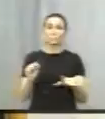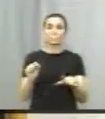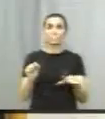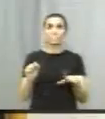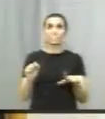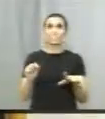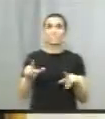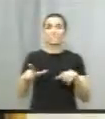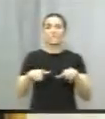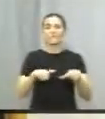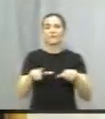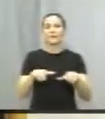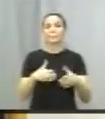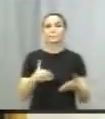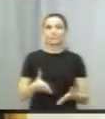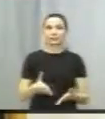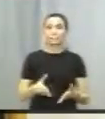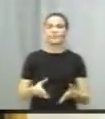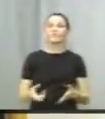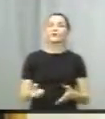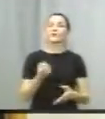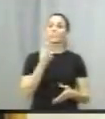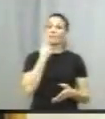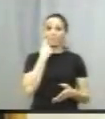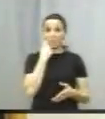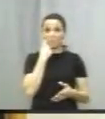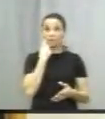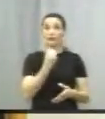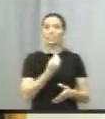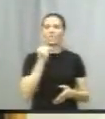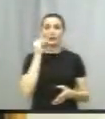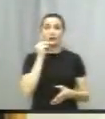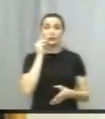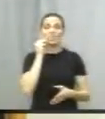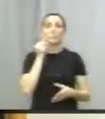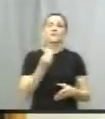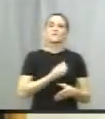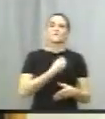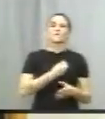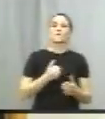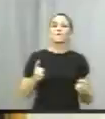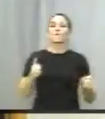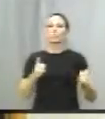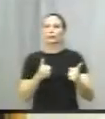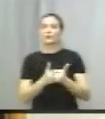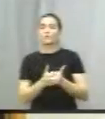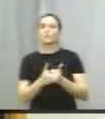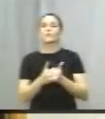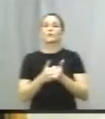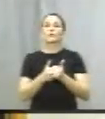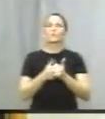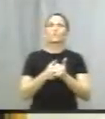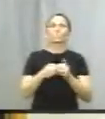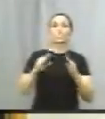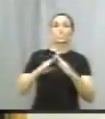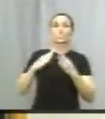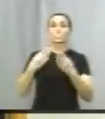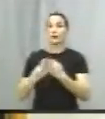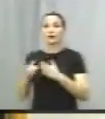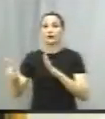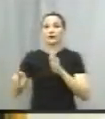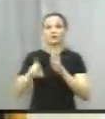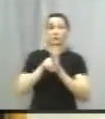têm trabalhado tanto. Sexta-feira, eu tive a oportunidade de participar do Encontro Estadual de Escolas do Legislativo.